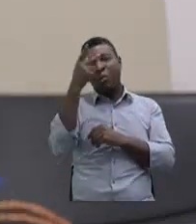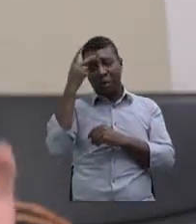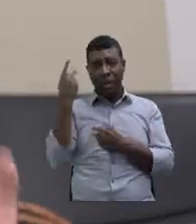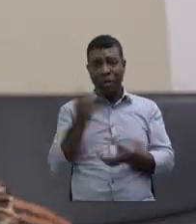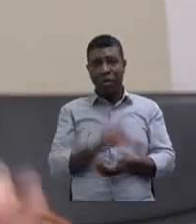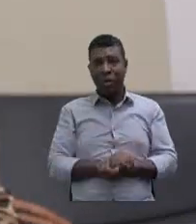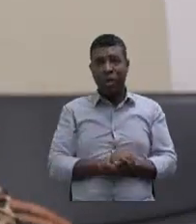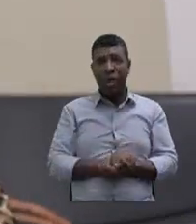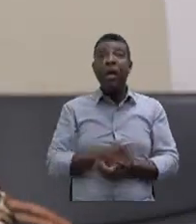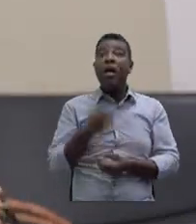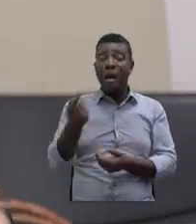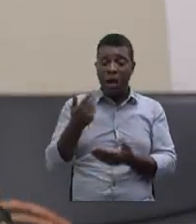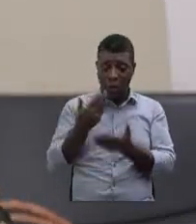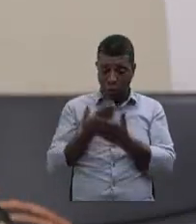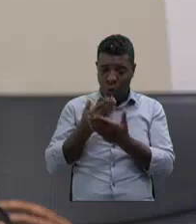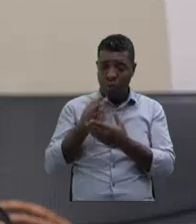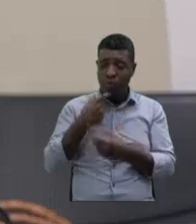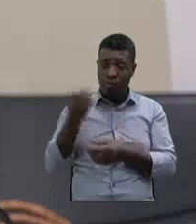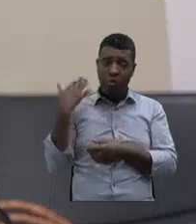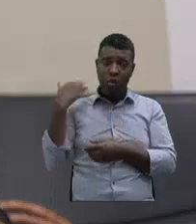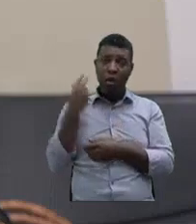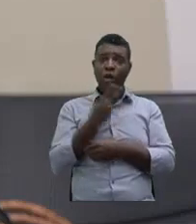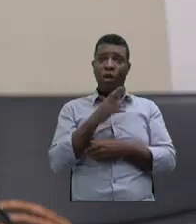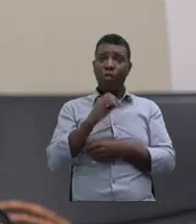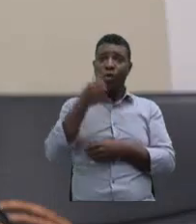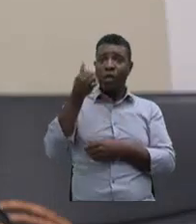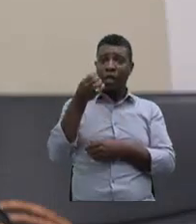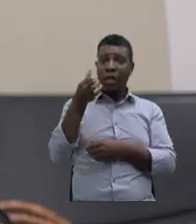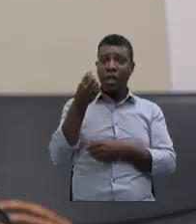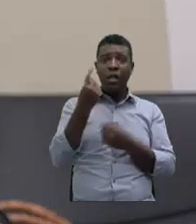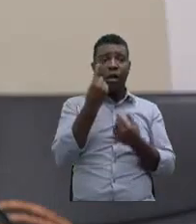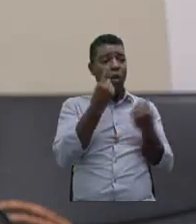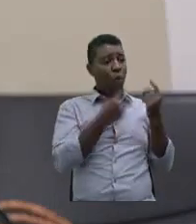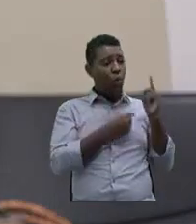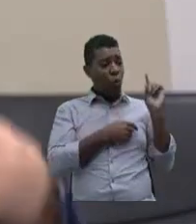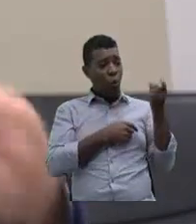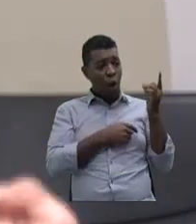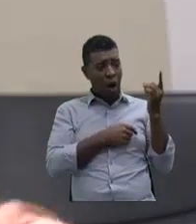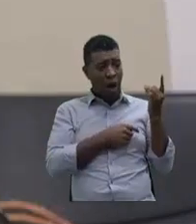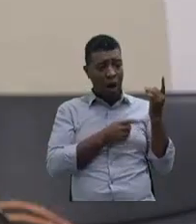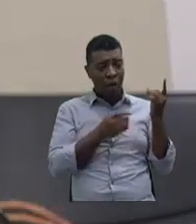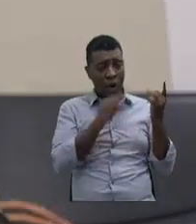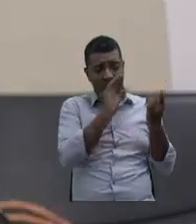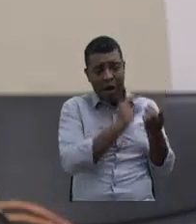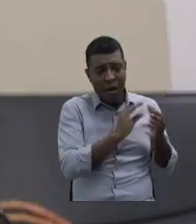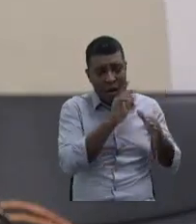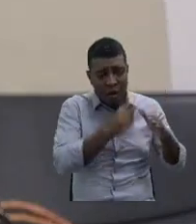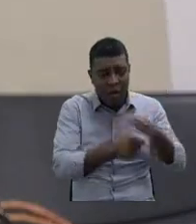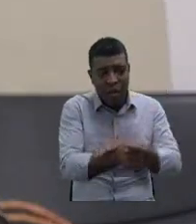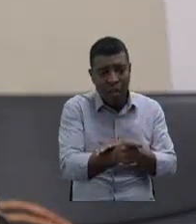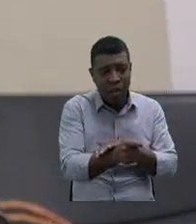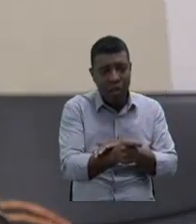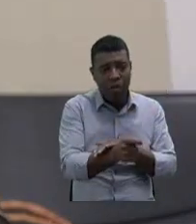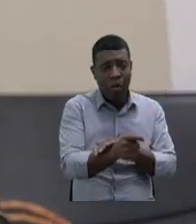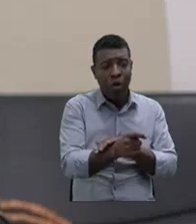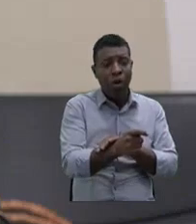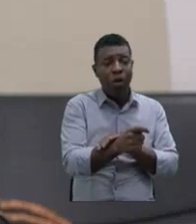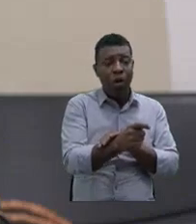do Ministério do Turismo de 2016, um real investido num evento cultural gera